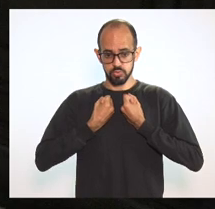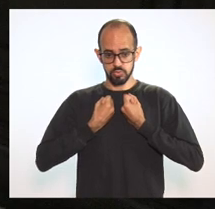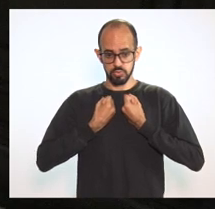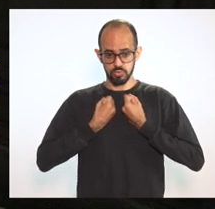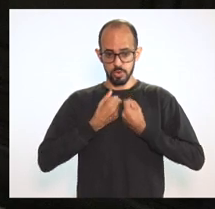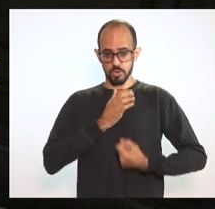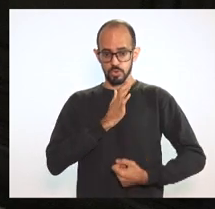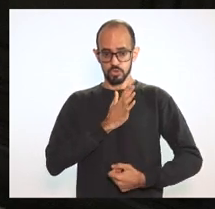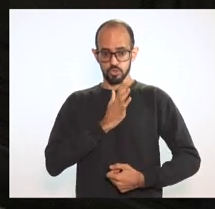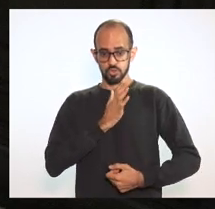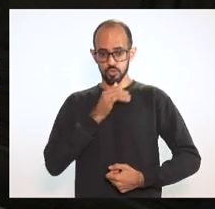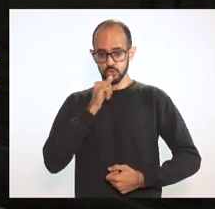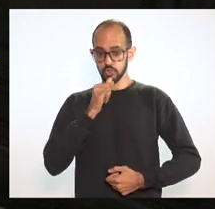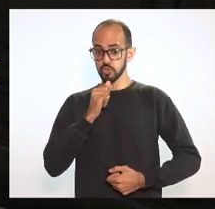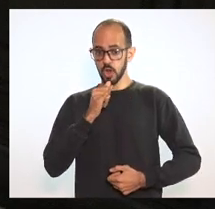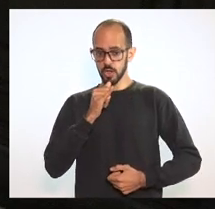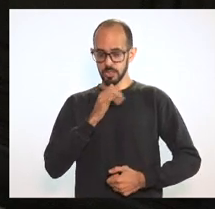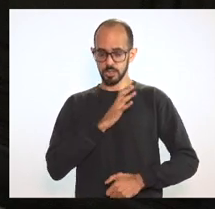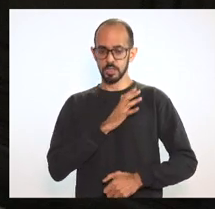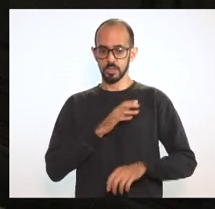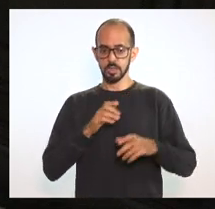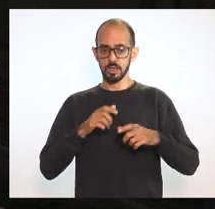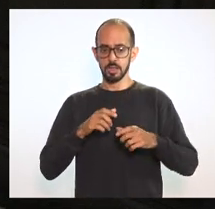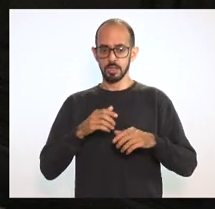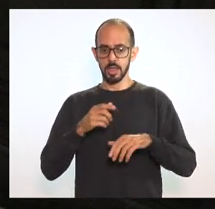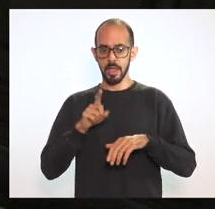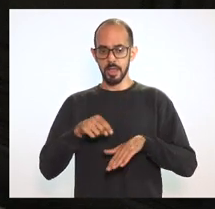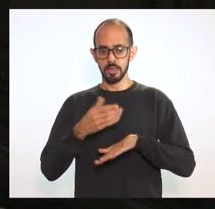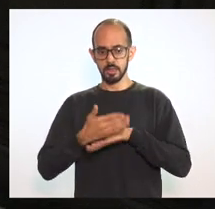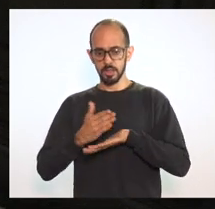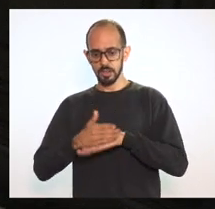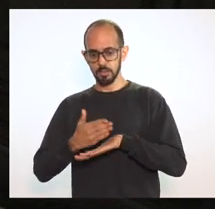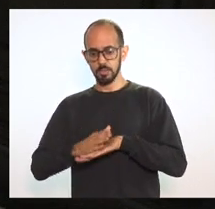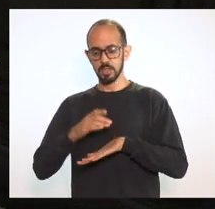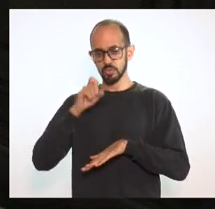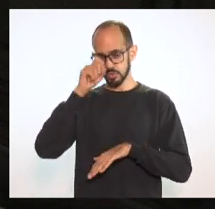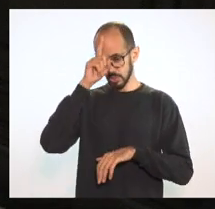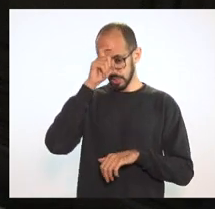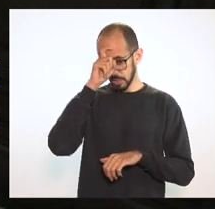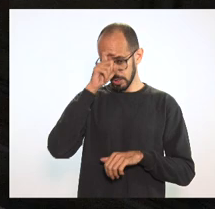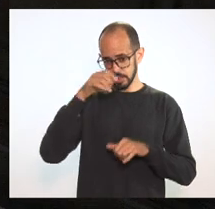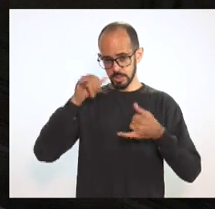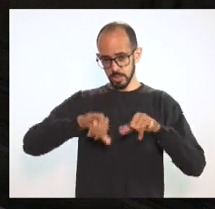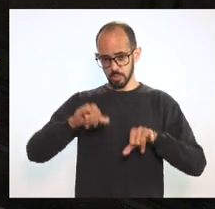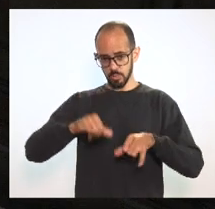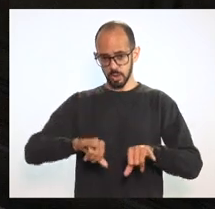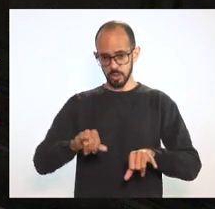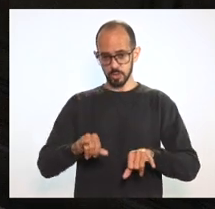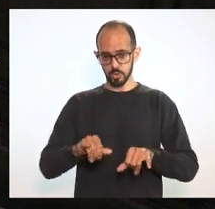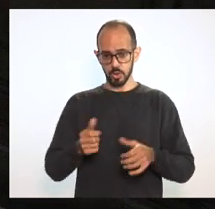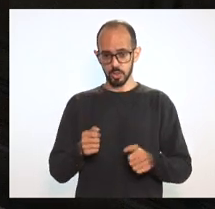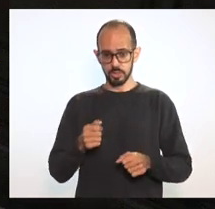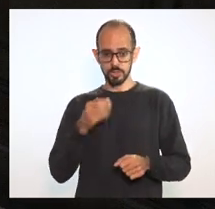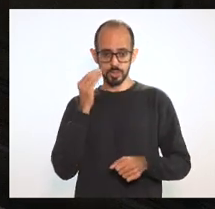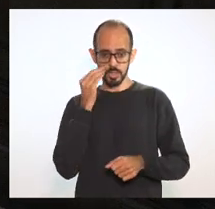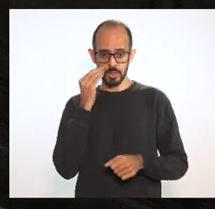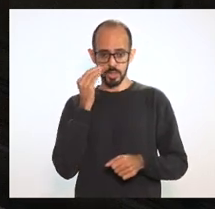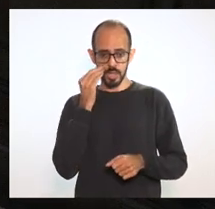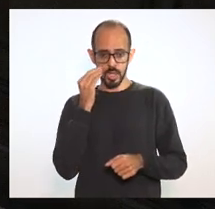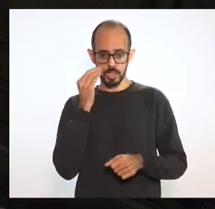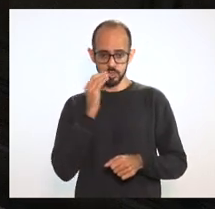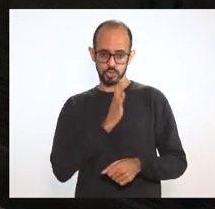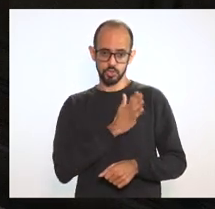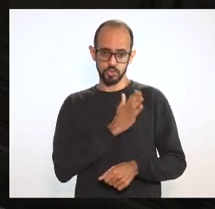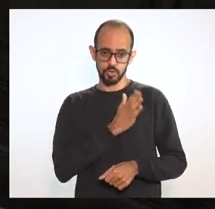desfibriladores nesses locais, centros de treinamentos, clínicas, laboratórios, onde se realizam testes ergométricos e outros